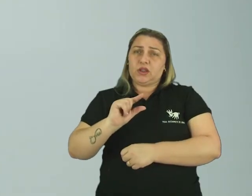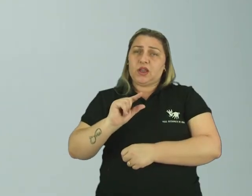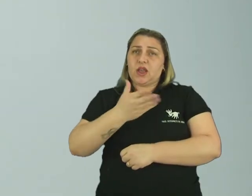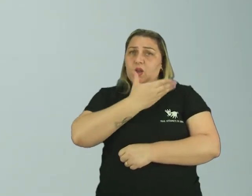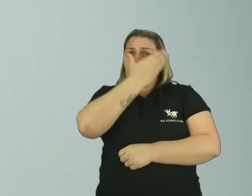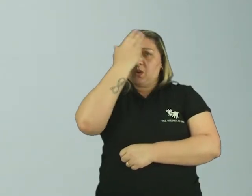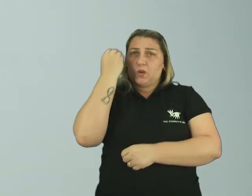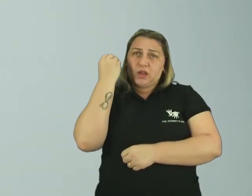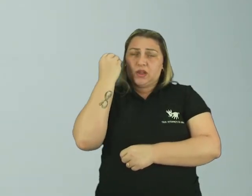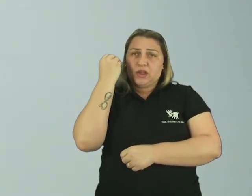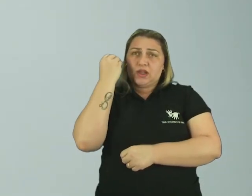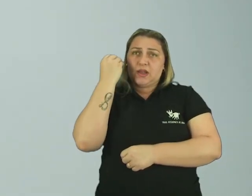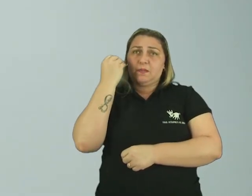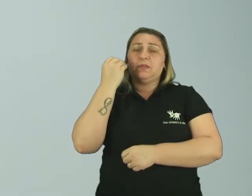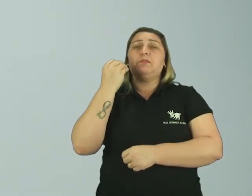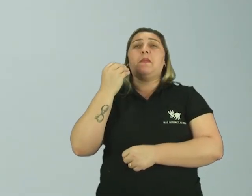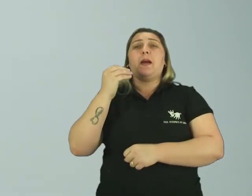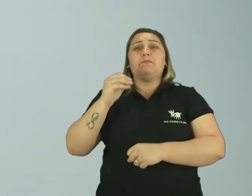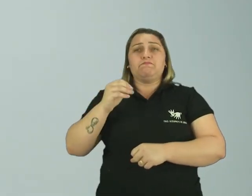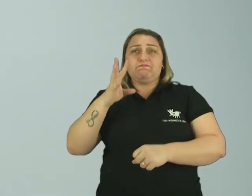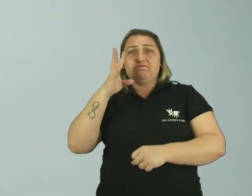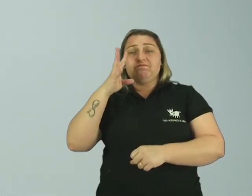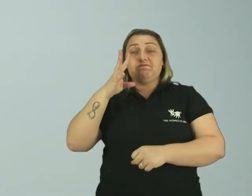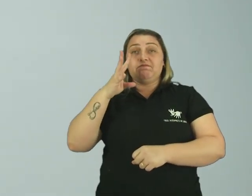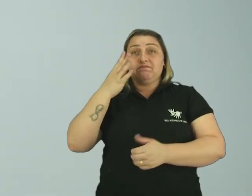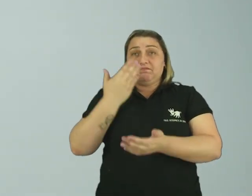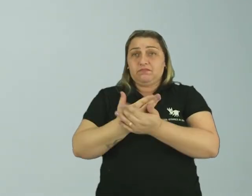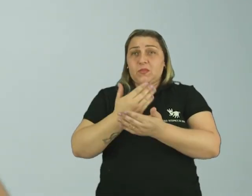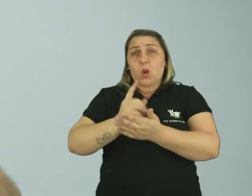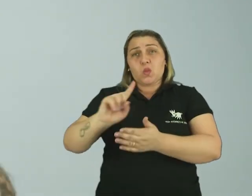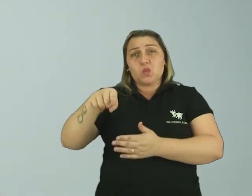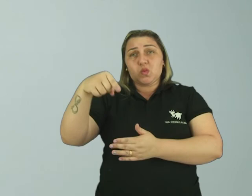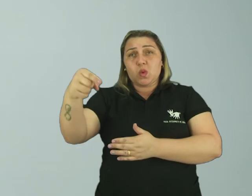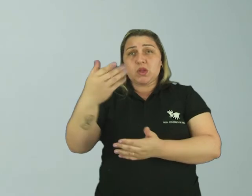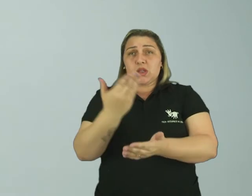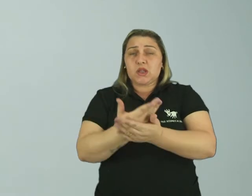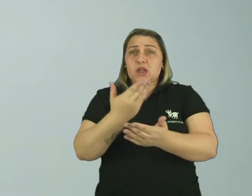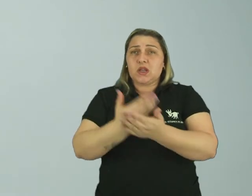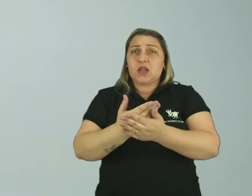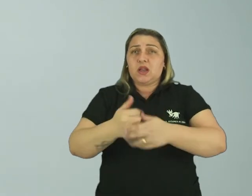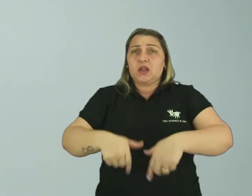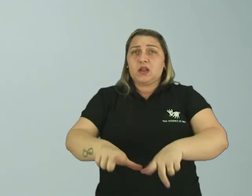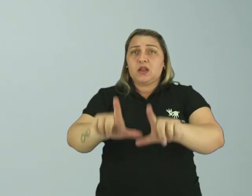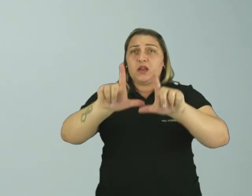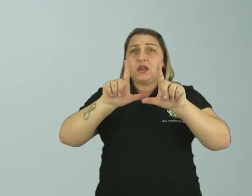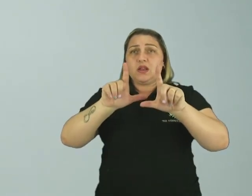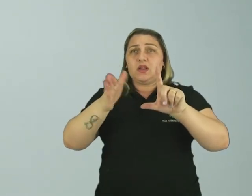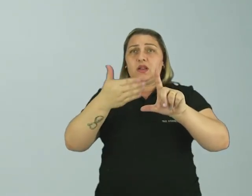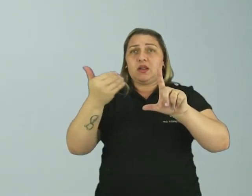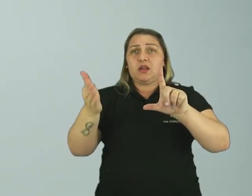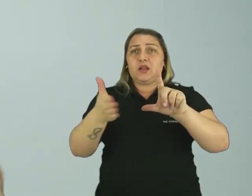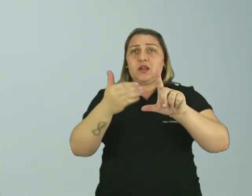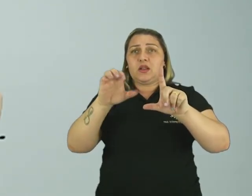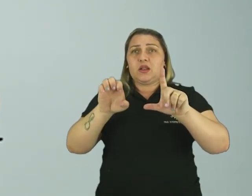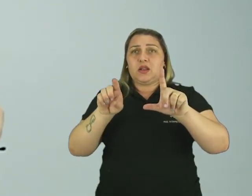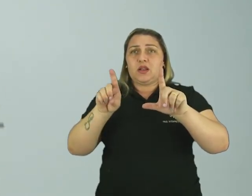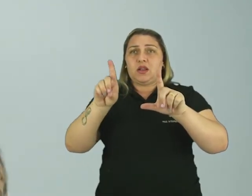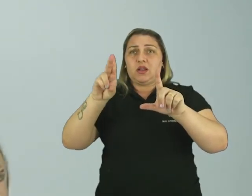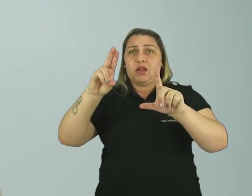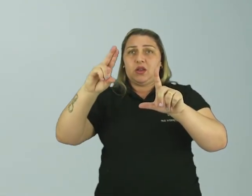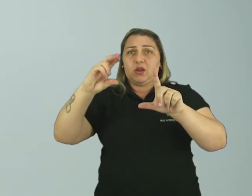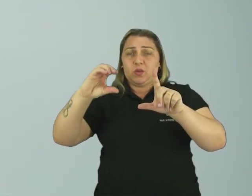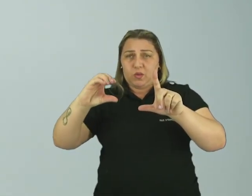E para você acessar essa e outras aulas, ou rever essa aula, não esqueça, está aparecendo aí na sua